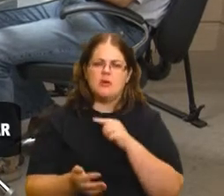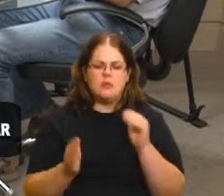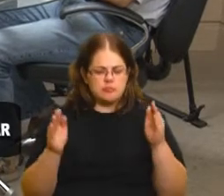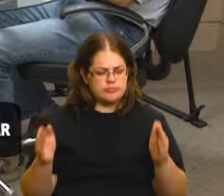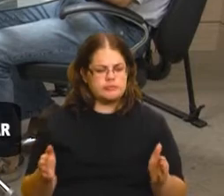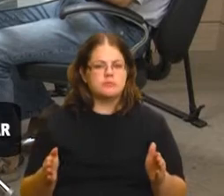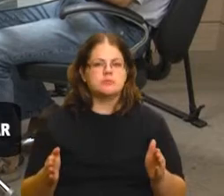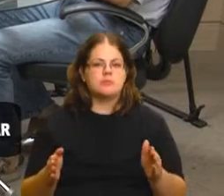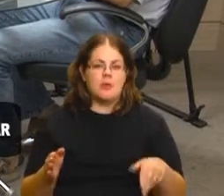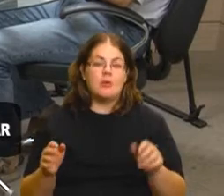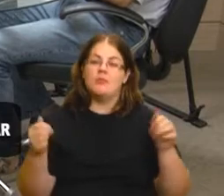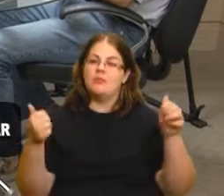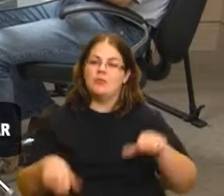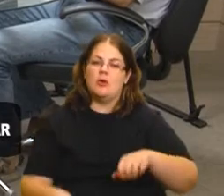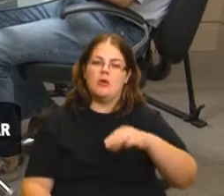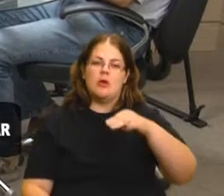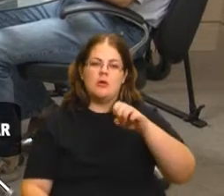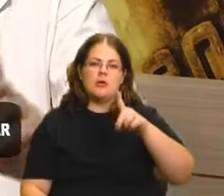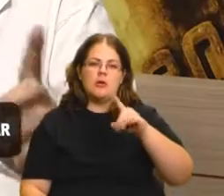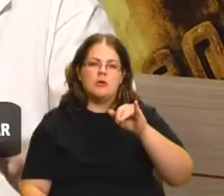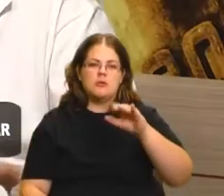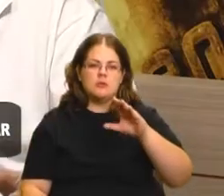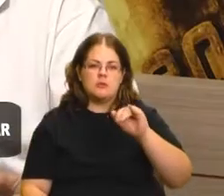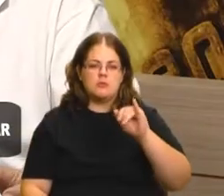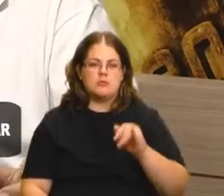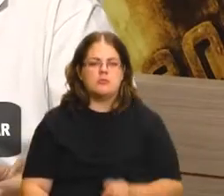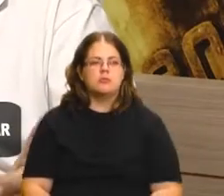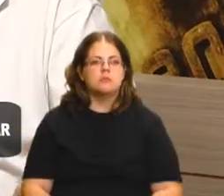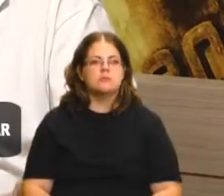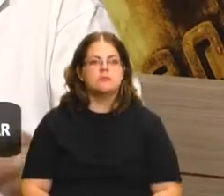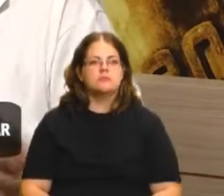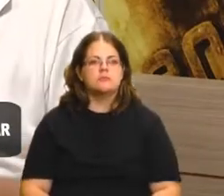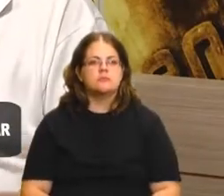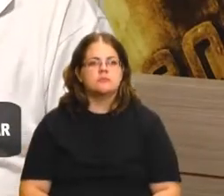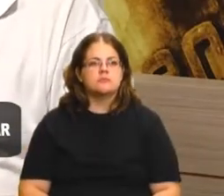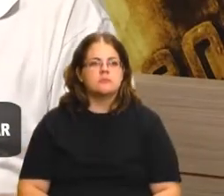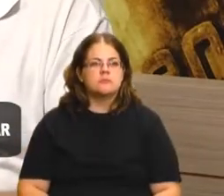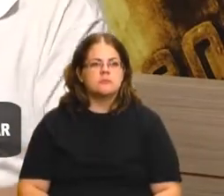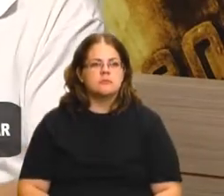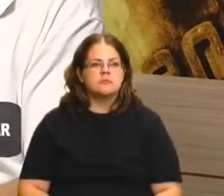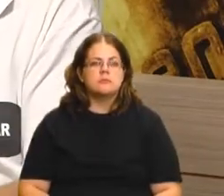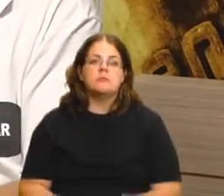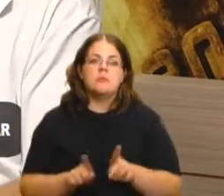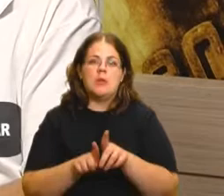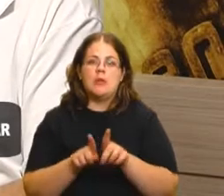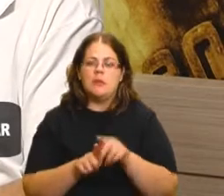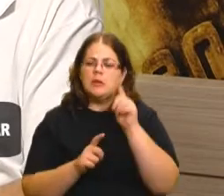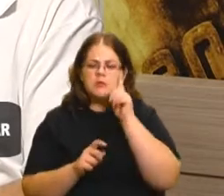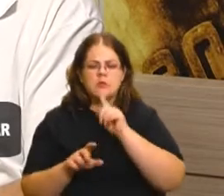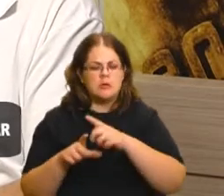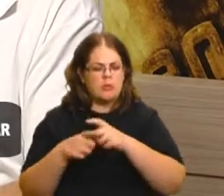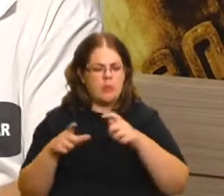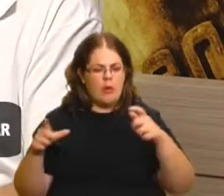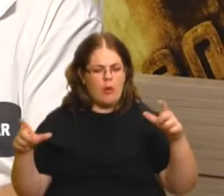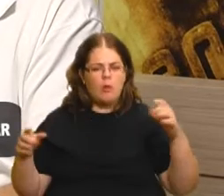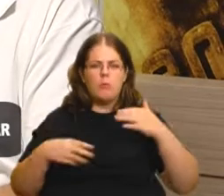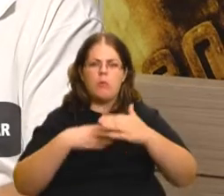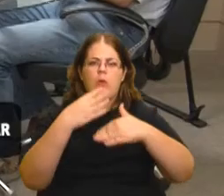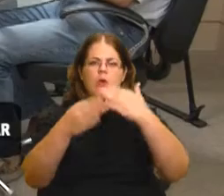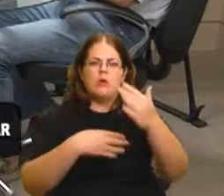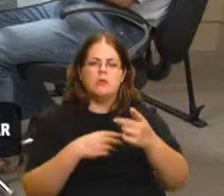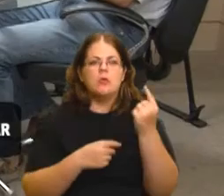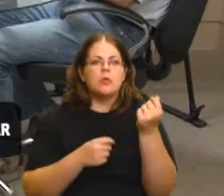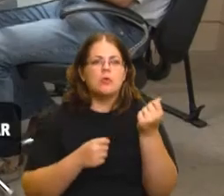O período mais brutal foi o período Médici. E com detalhe, tá? É também o período de crescimento econômico.